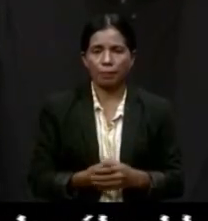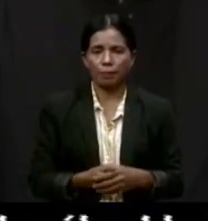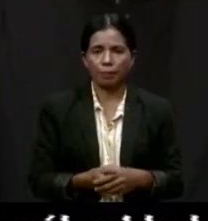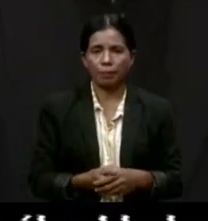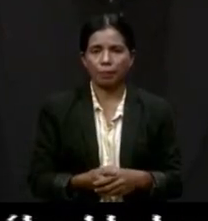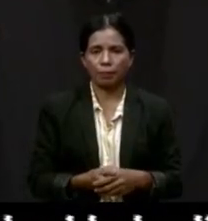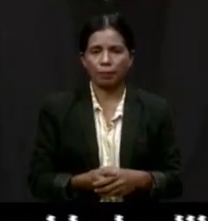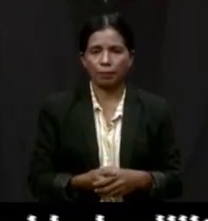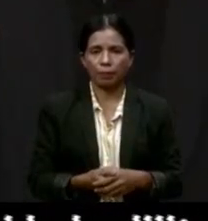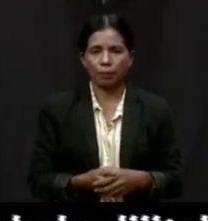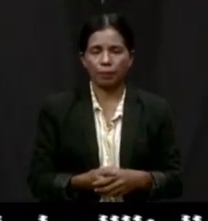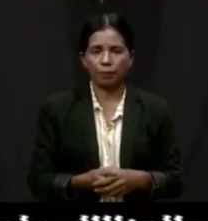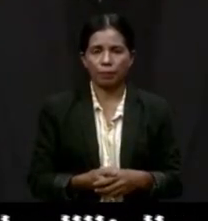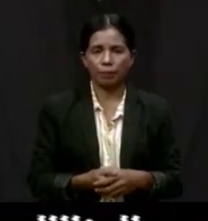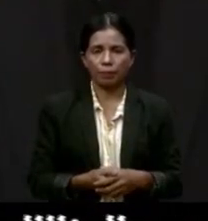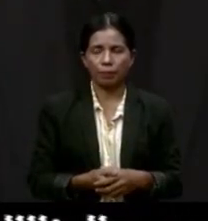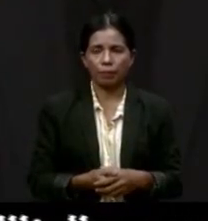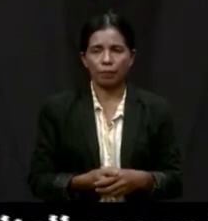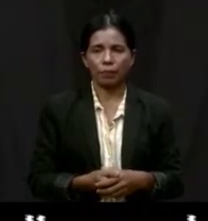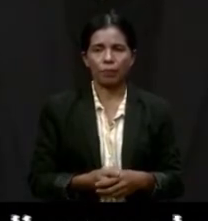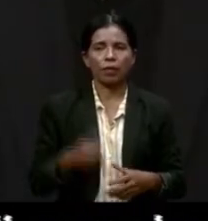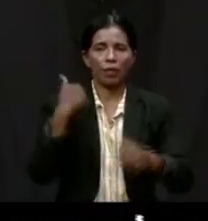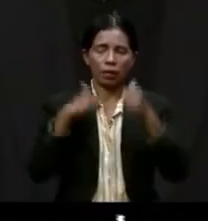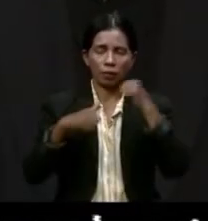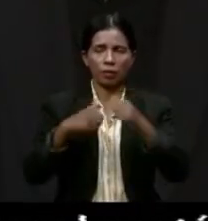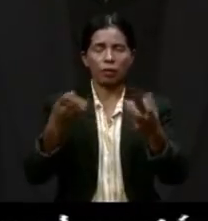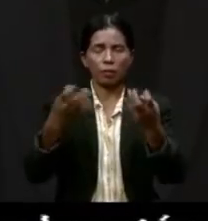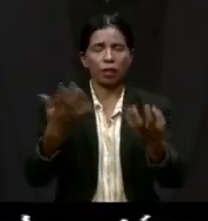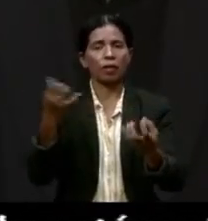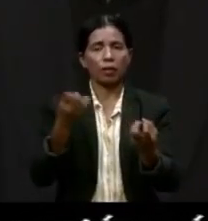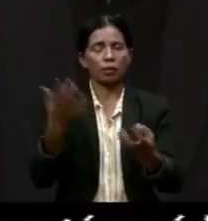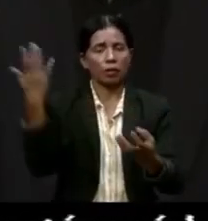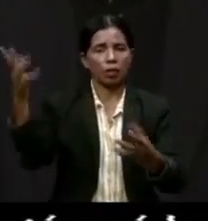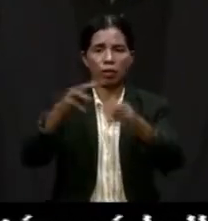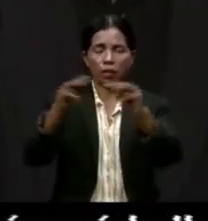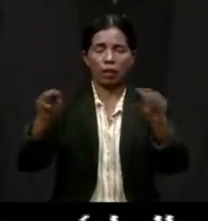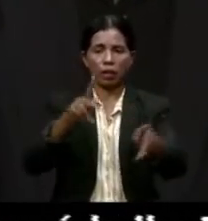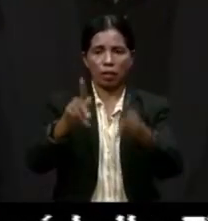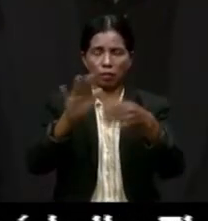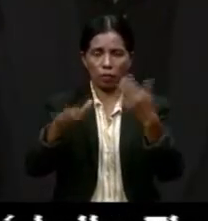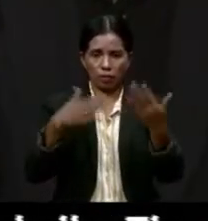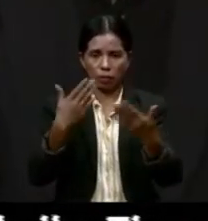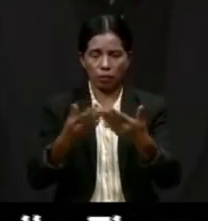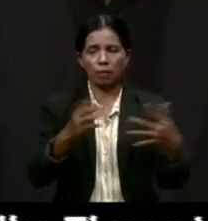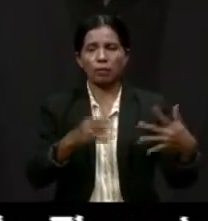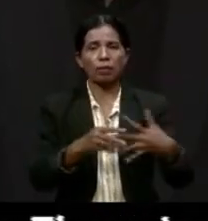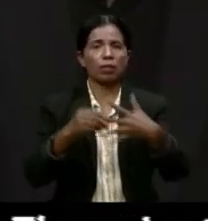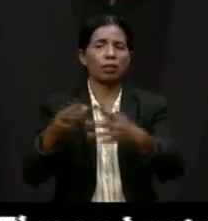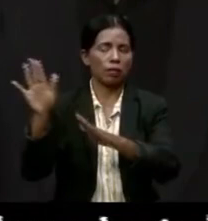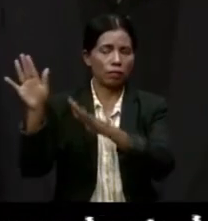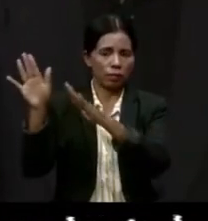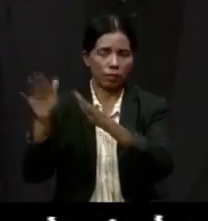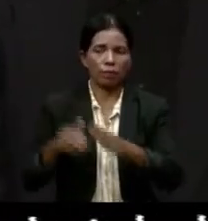ruralnya. Lebele halo aktivitas baradiu maya ofisial ofisi formal sira administrator